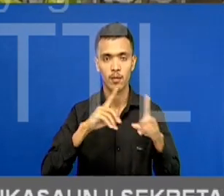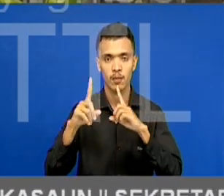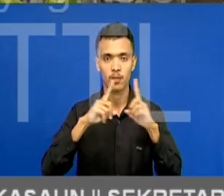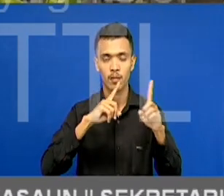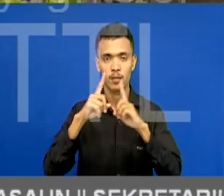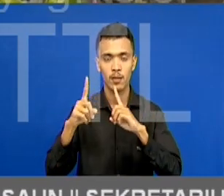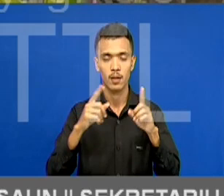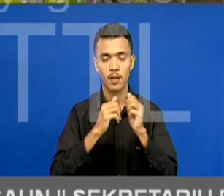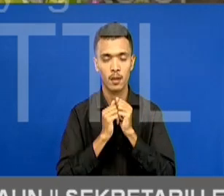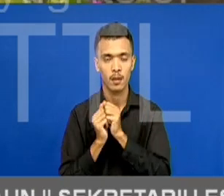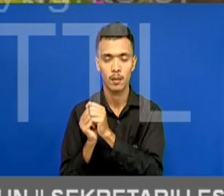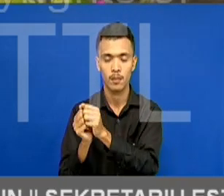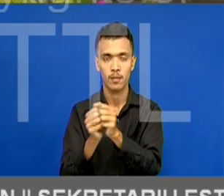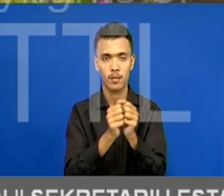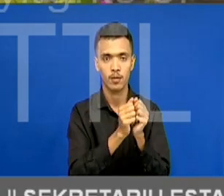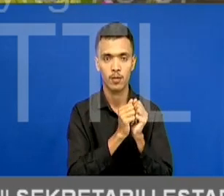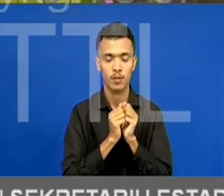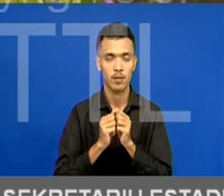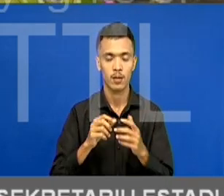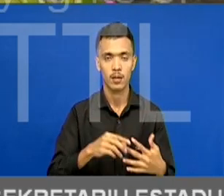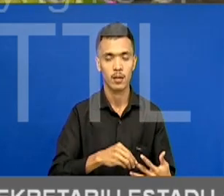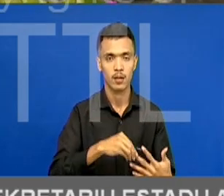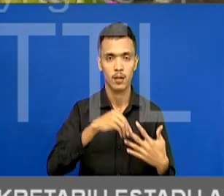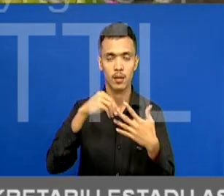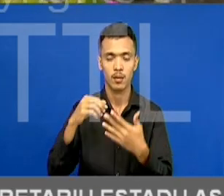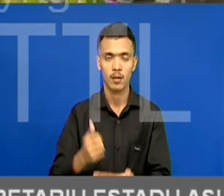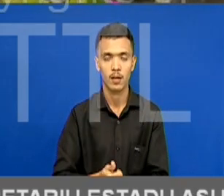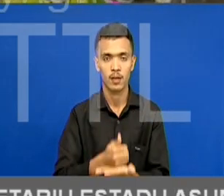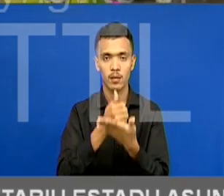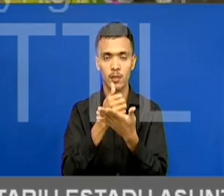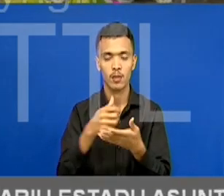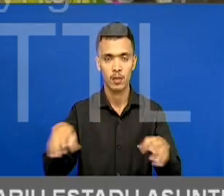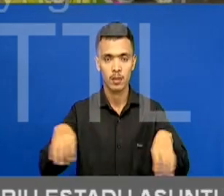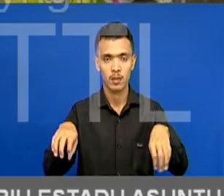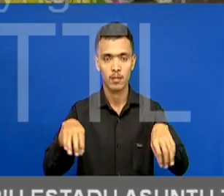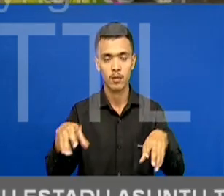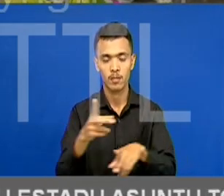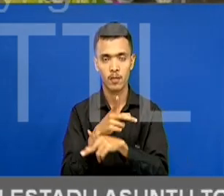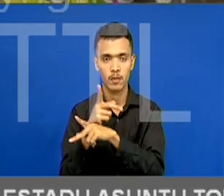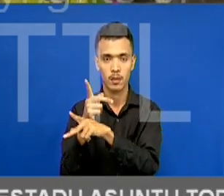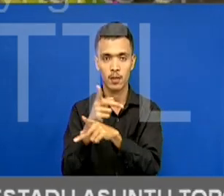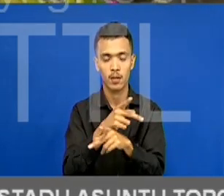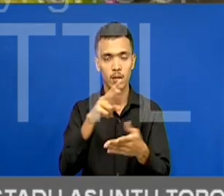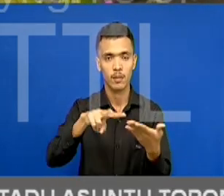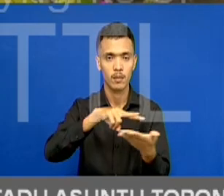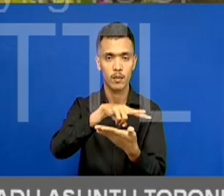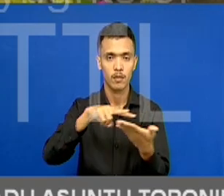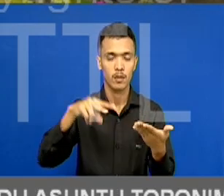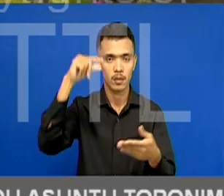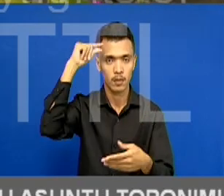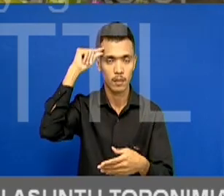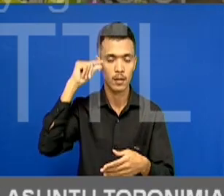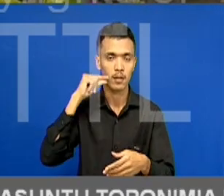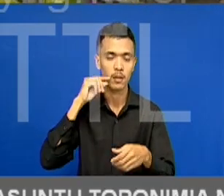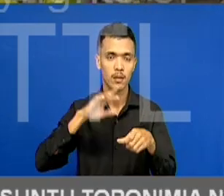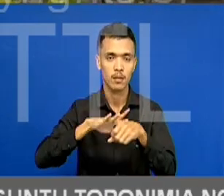colia licos lilu ia atendimento sira ho prevenção ninian ia violência baseada em gênero ninian nebe